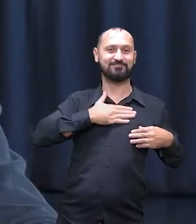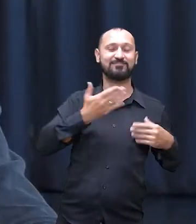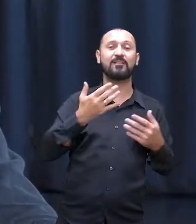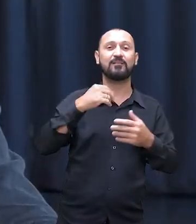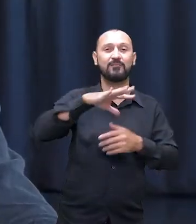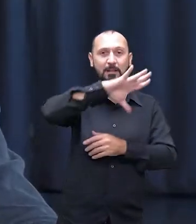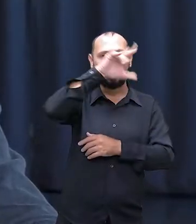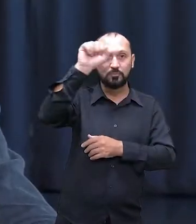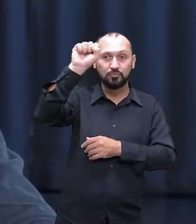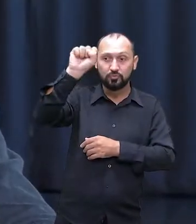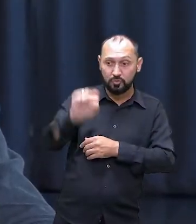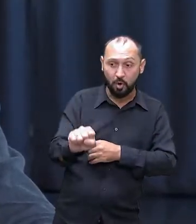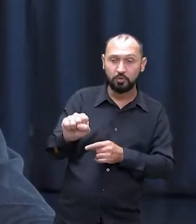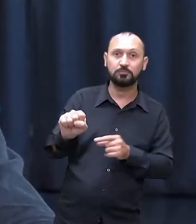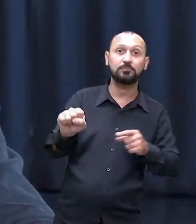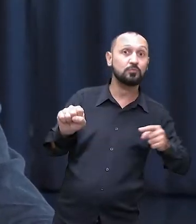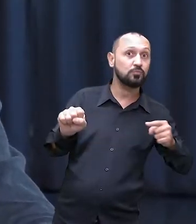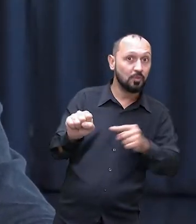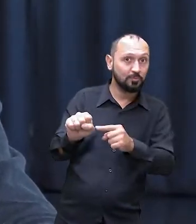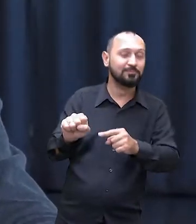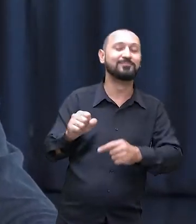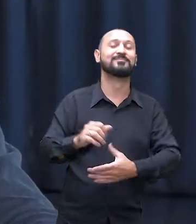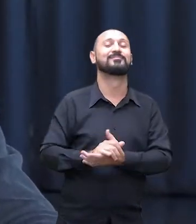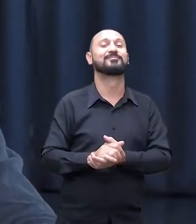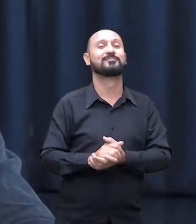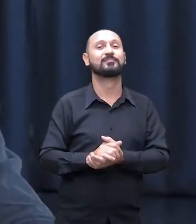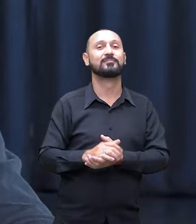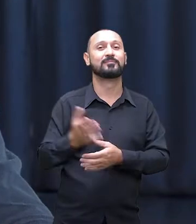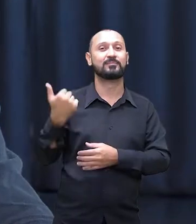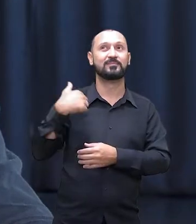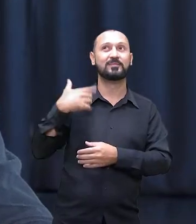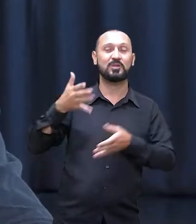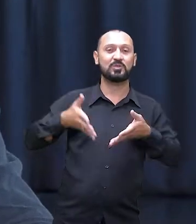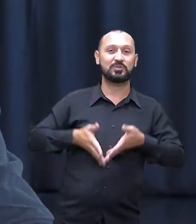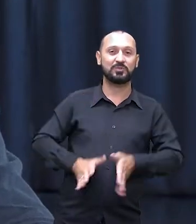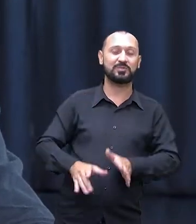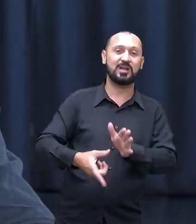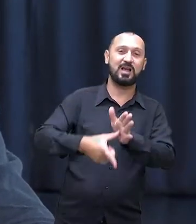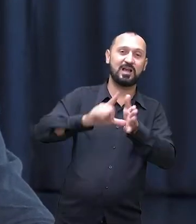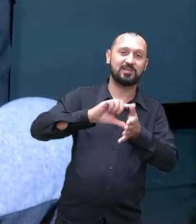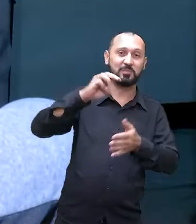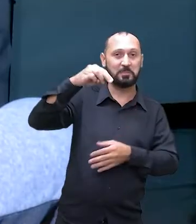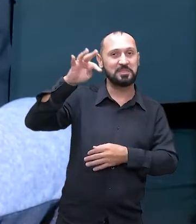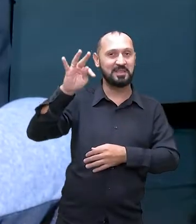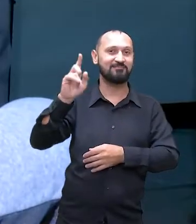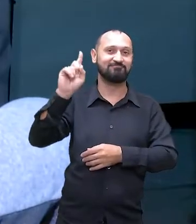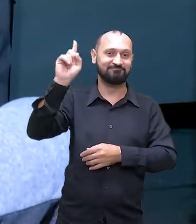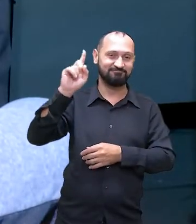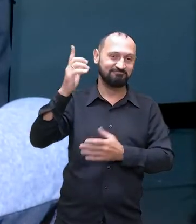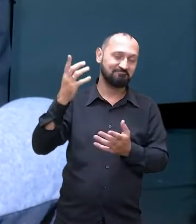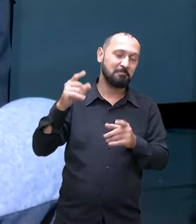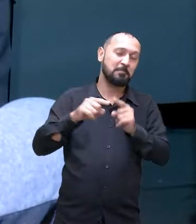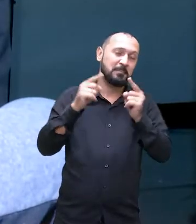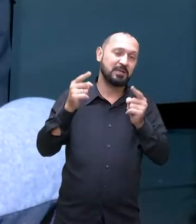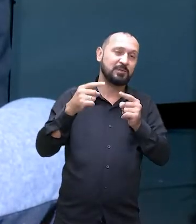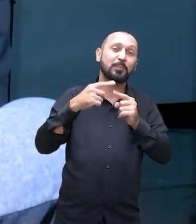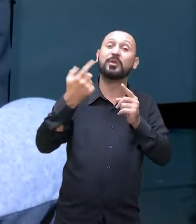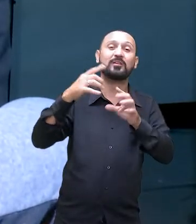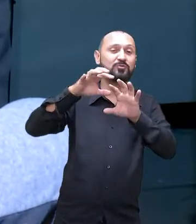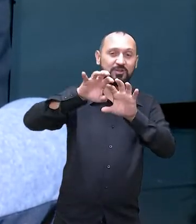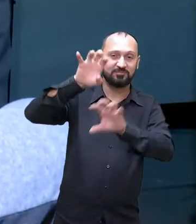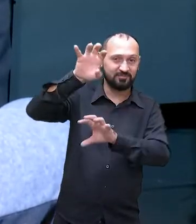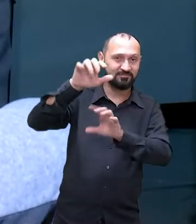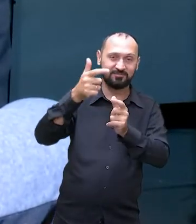do Mato Grosso do Sul, né? Apesar de ter nascido em Mato Grosso antes da divisão, mas a gente sempre